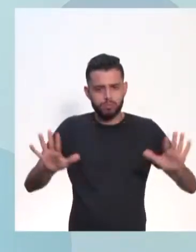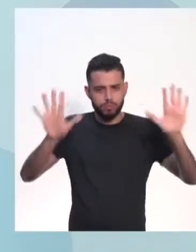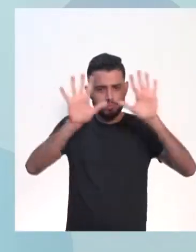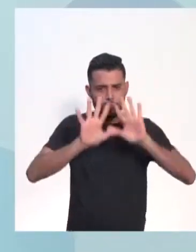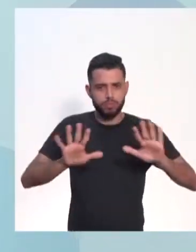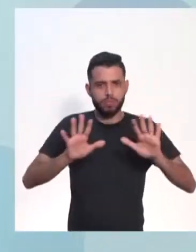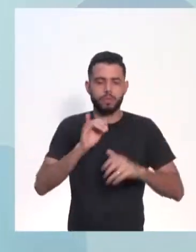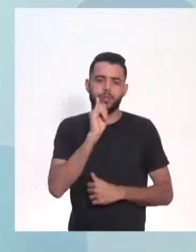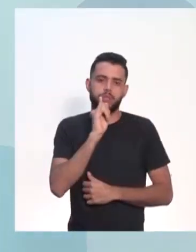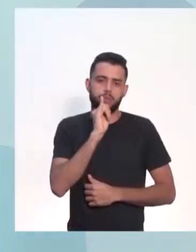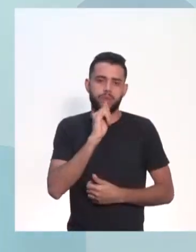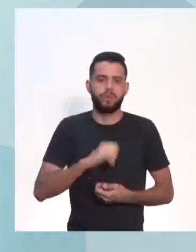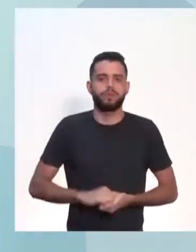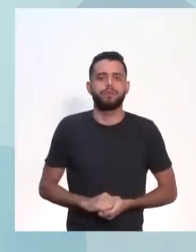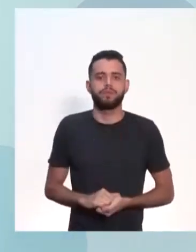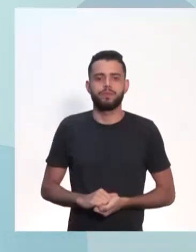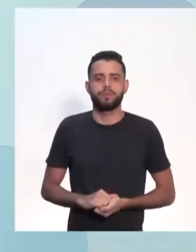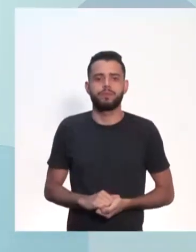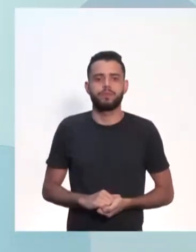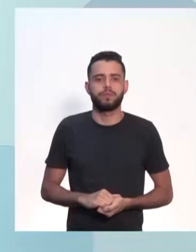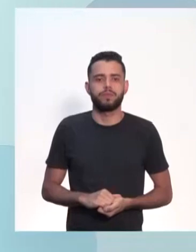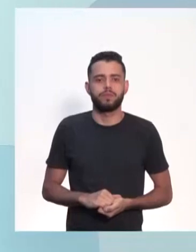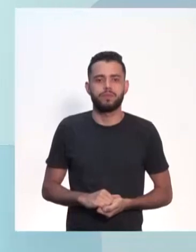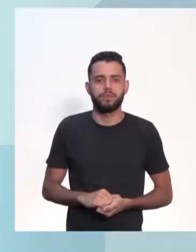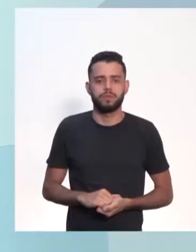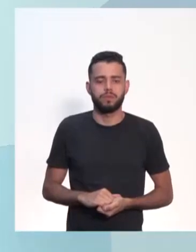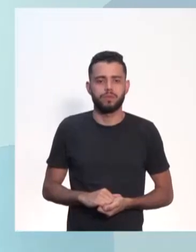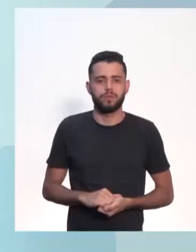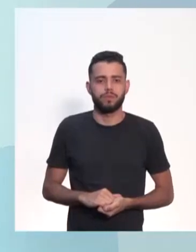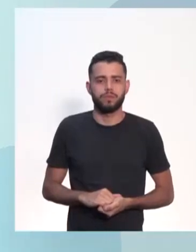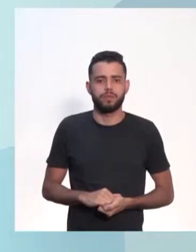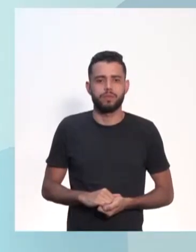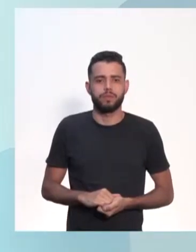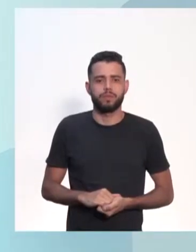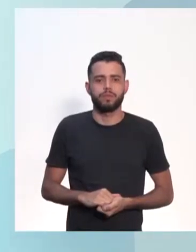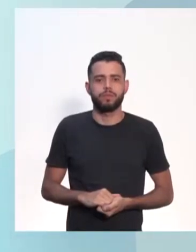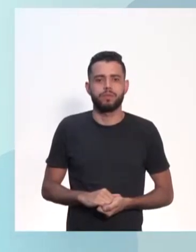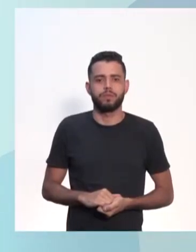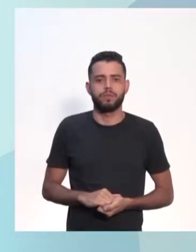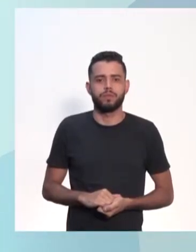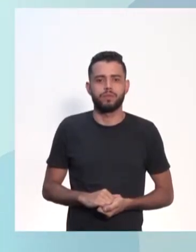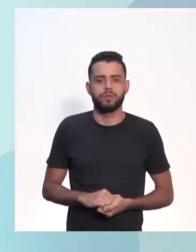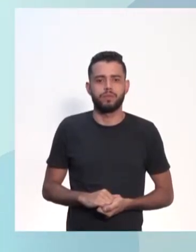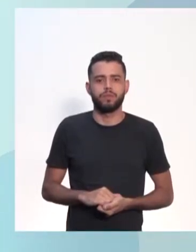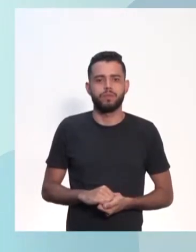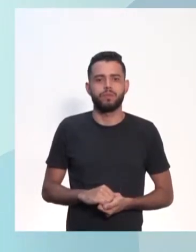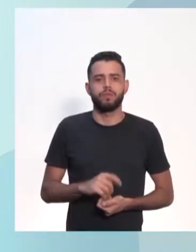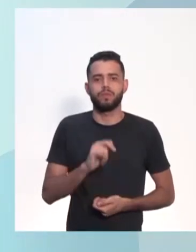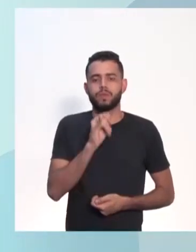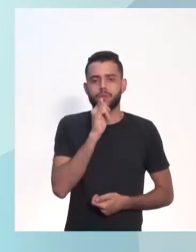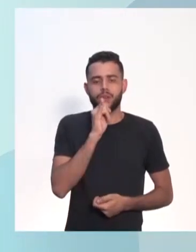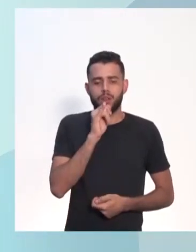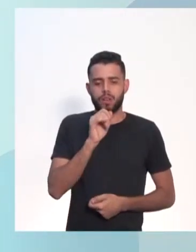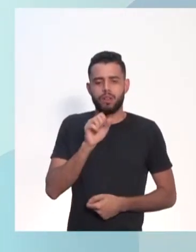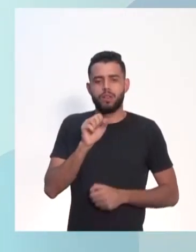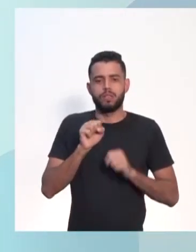exemplo, que a gente tem o sistema imunológico,